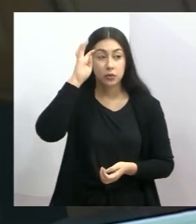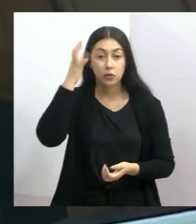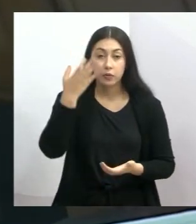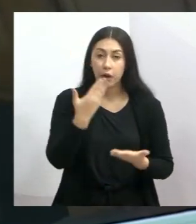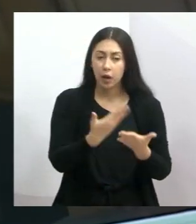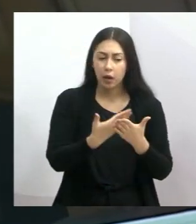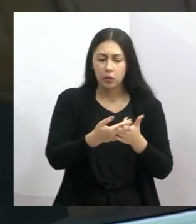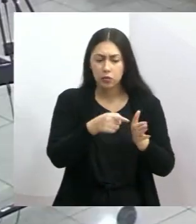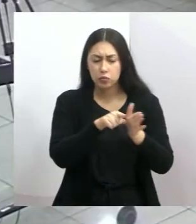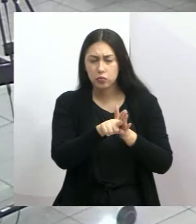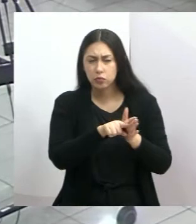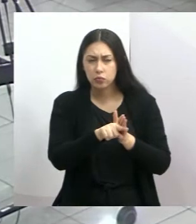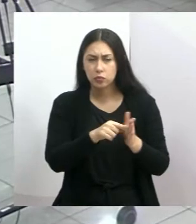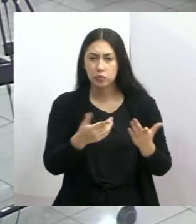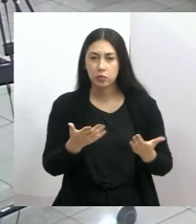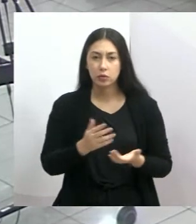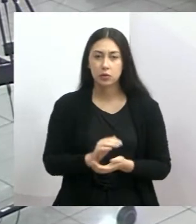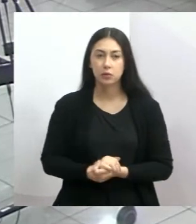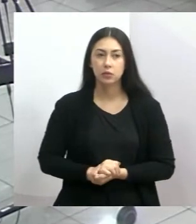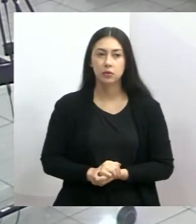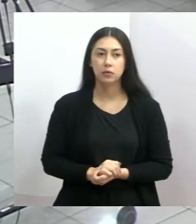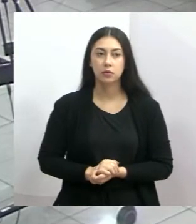vou estudo em cima desse projeto